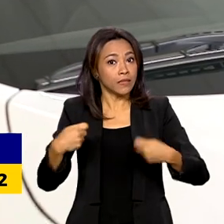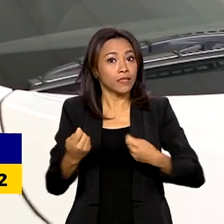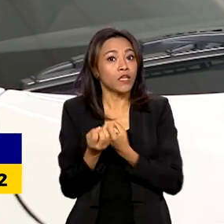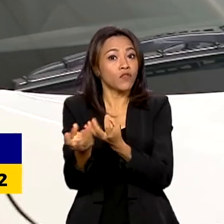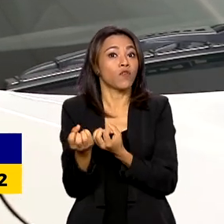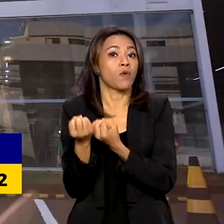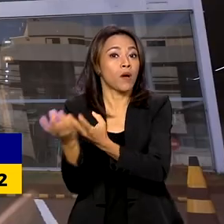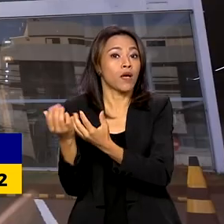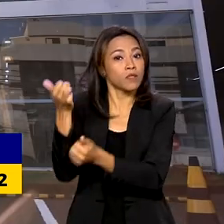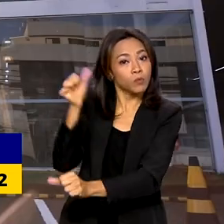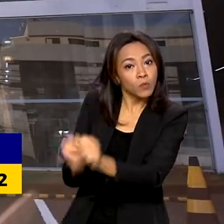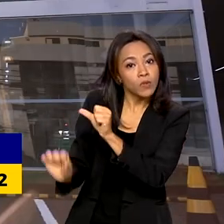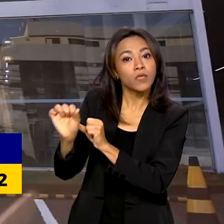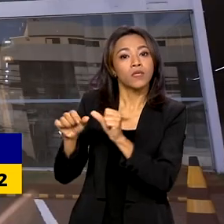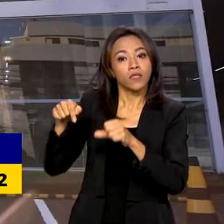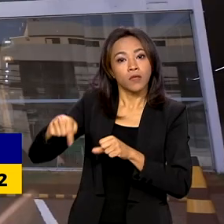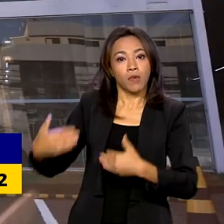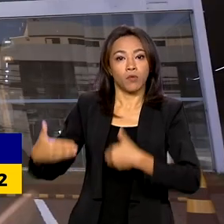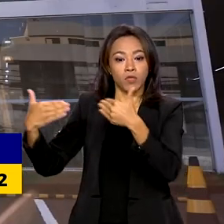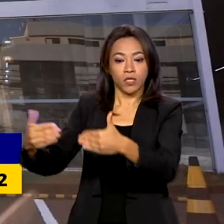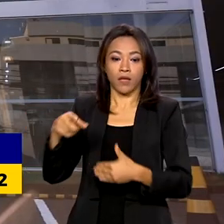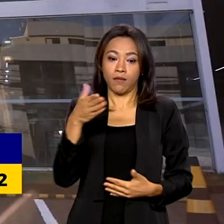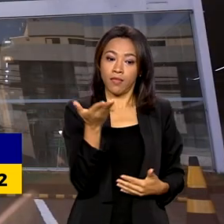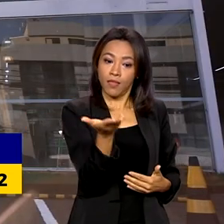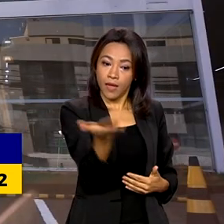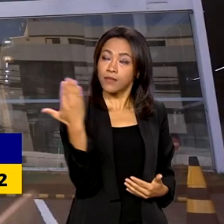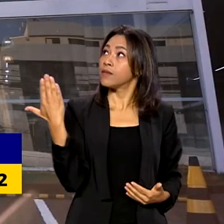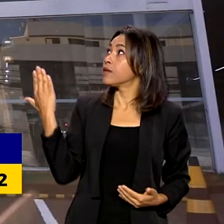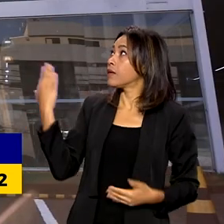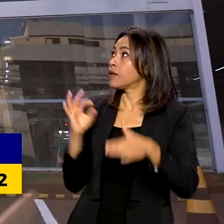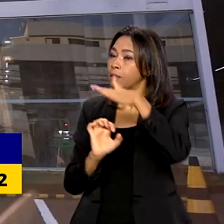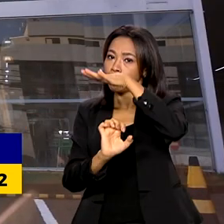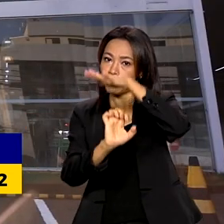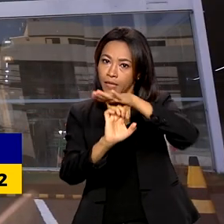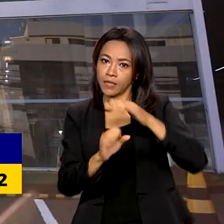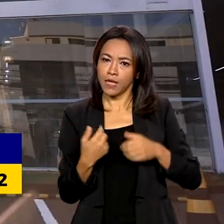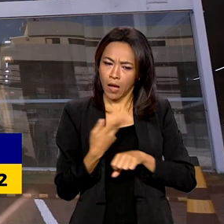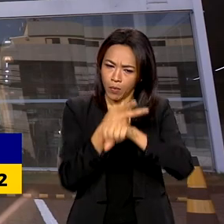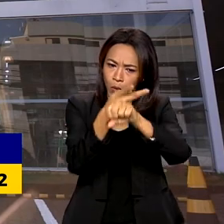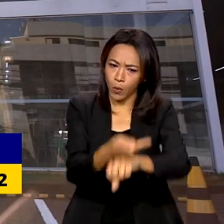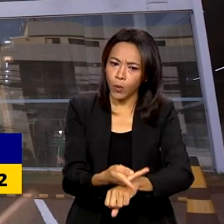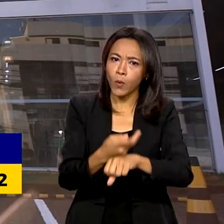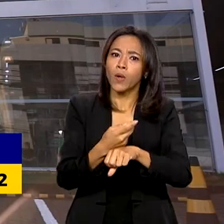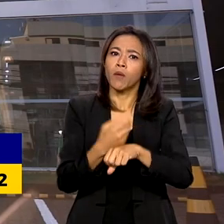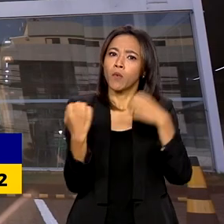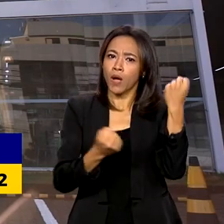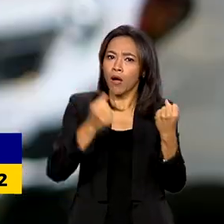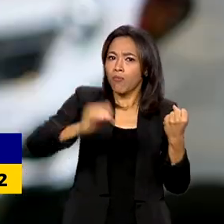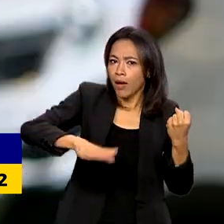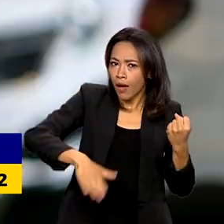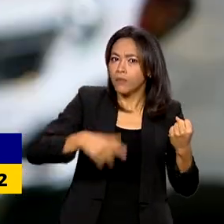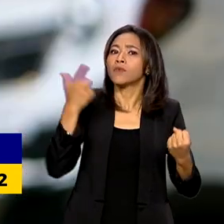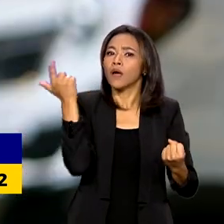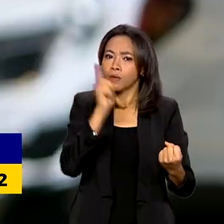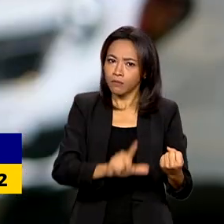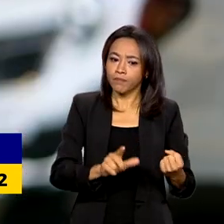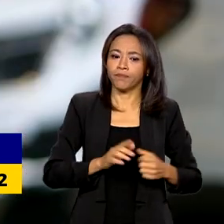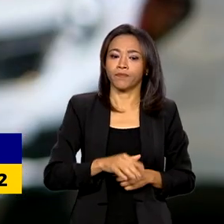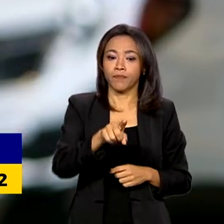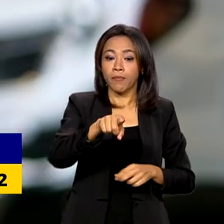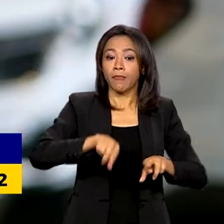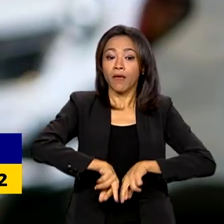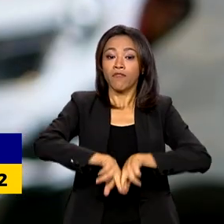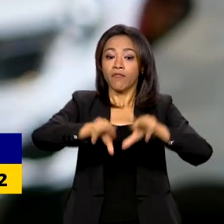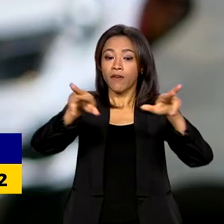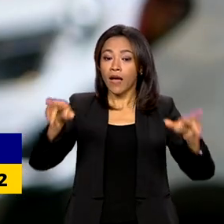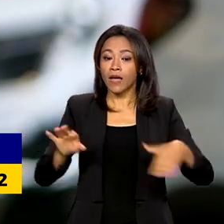ao Ministério. Nesta concessionária em Brasília, a procura pelo carro mais barato já vem ocorrendo. Várias concessionárias já não